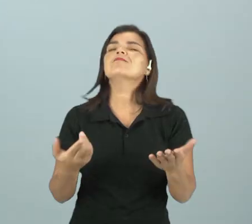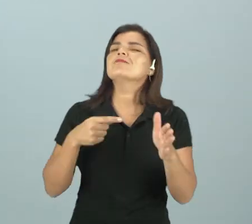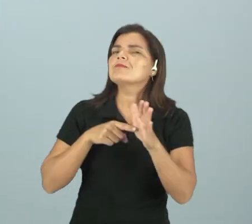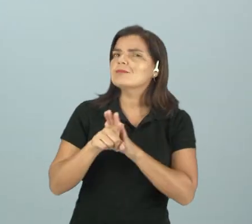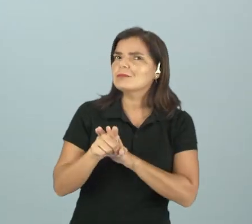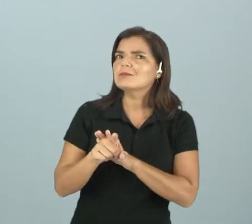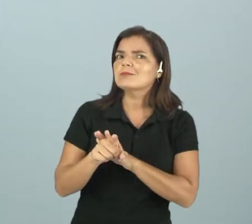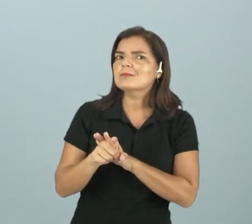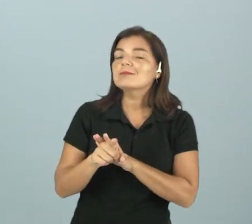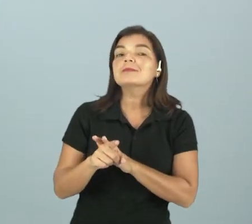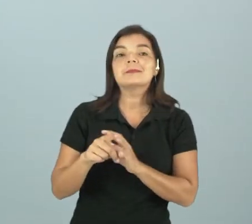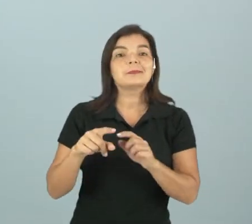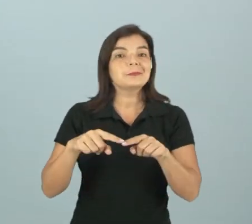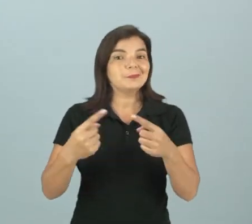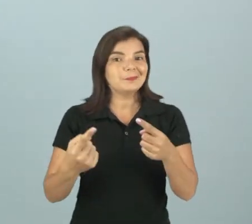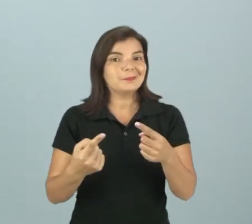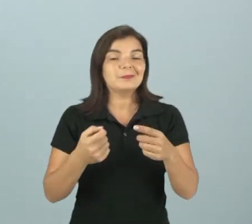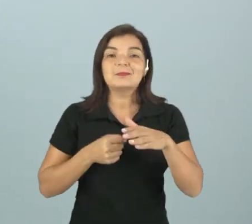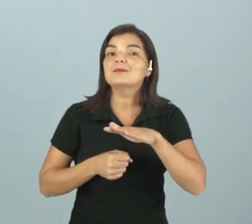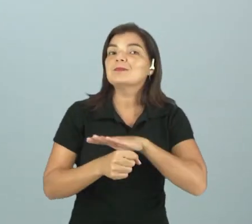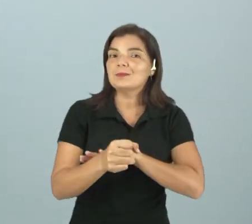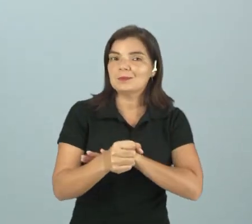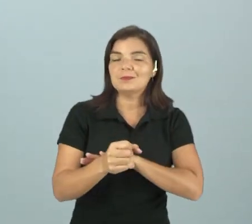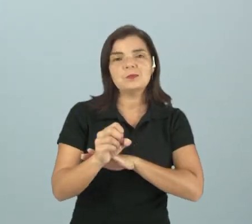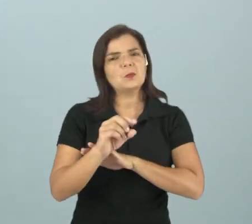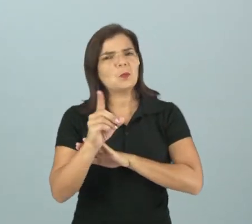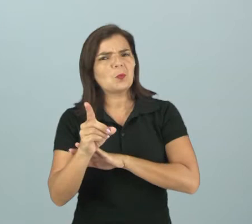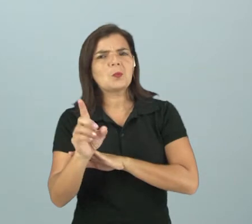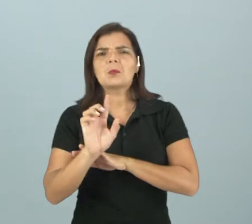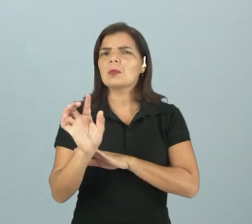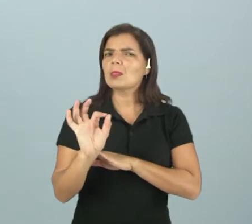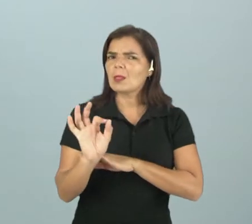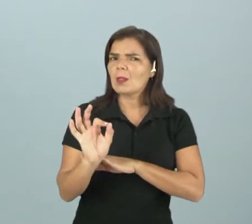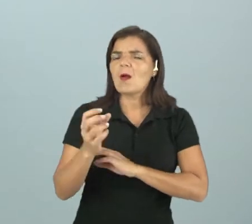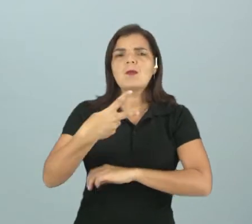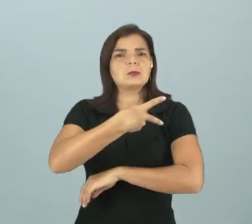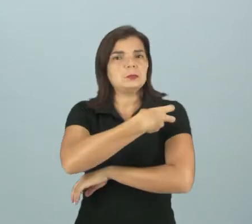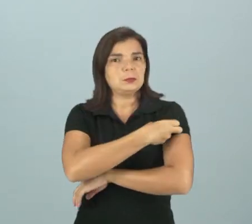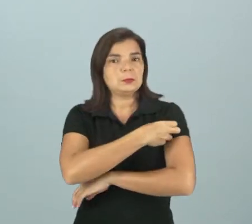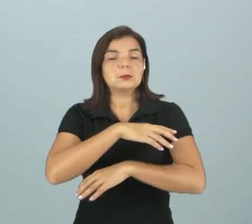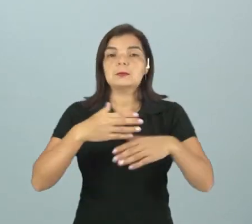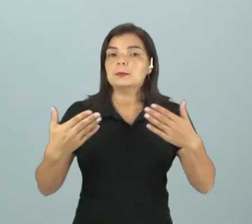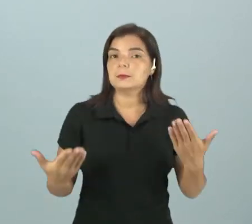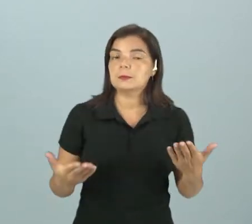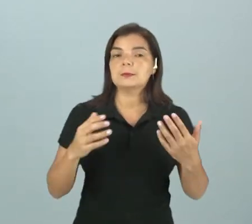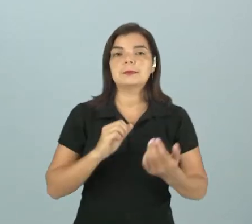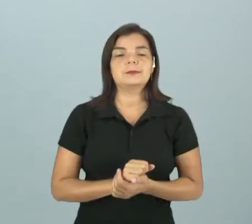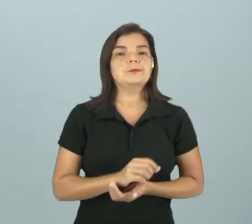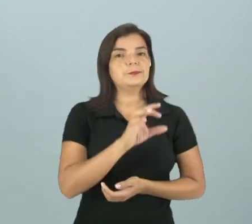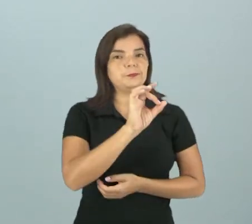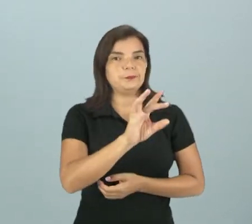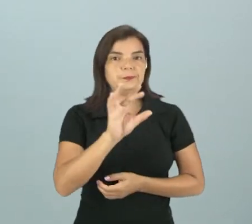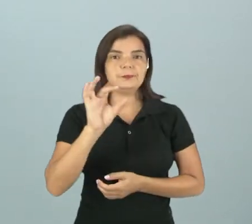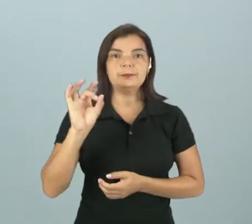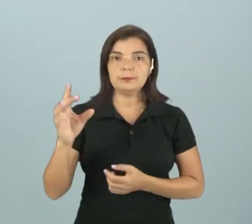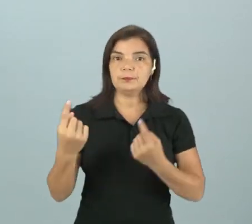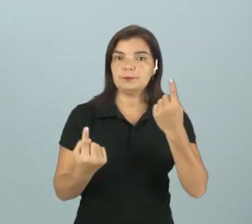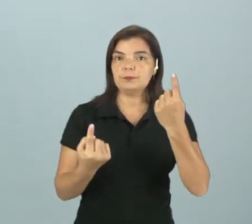uma pergunta, mas como se fosse uma obrigação ou não tomar a vacina. Então, cada